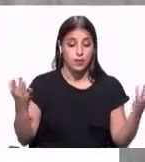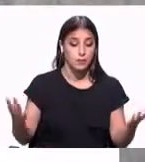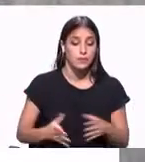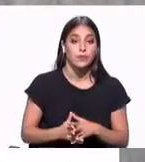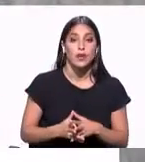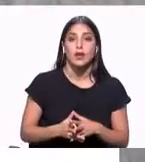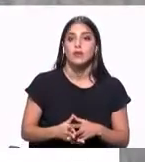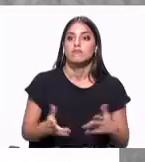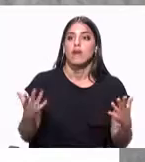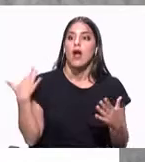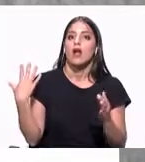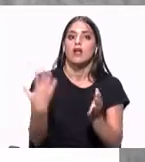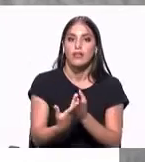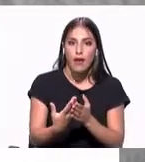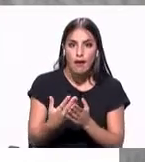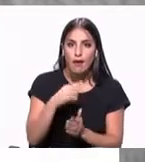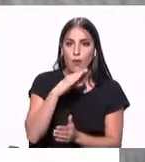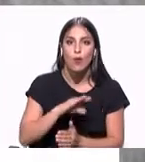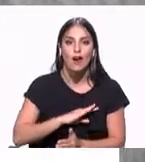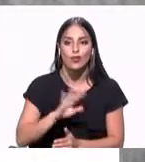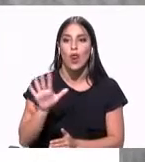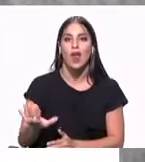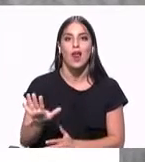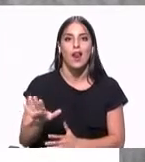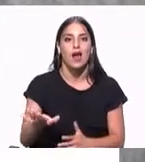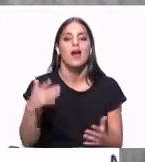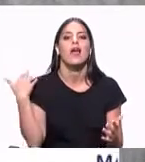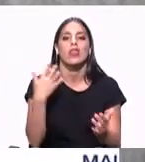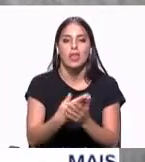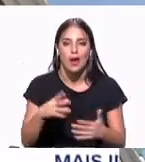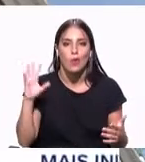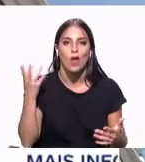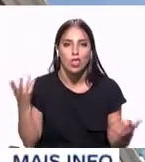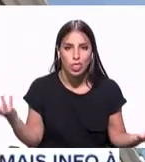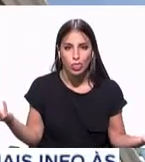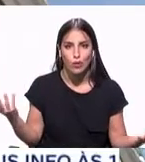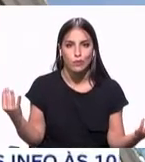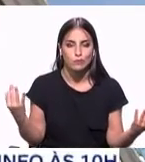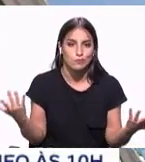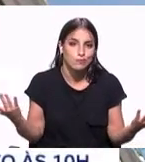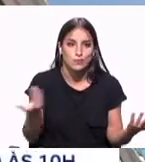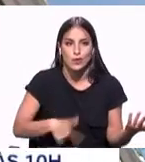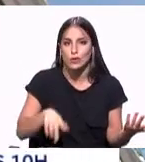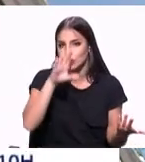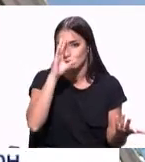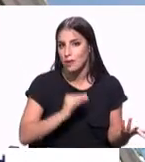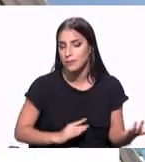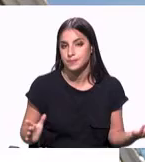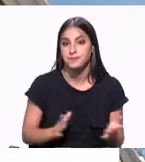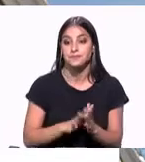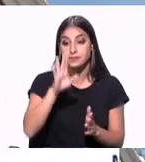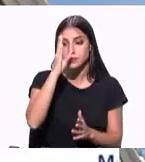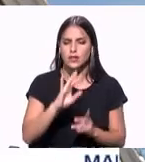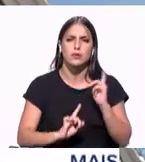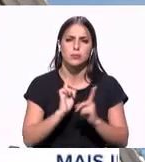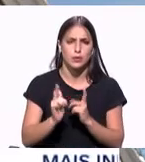sabem até quando vão estar confinados no apartamento, quando é que saem, isso nós não sabemos. O que se sabe para já